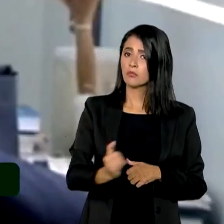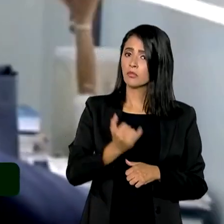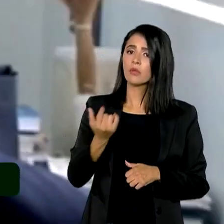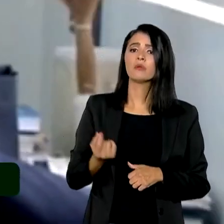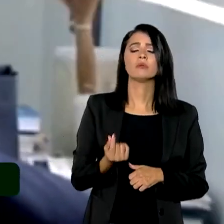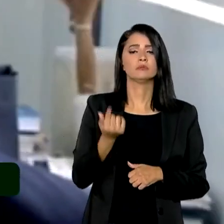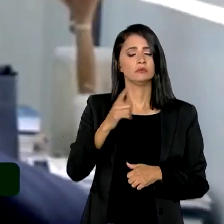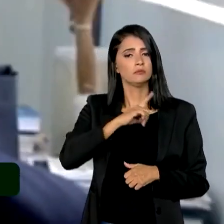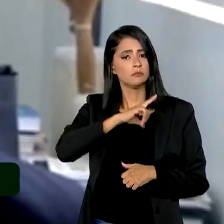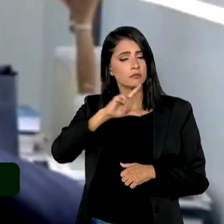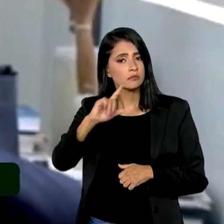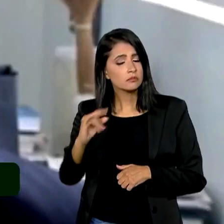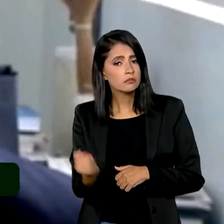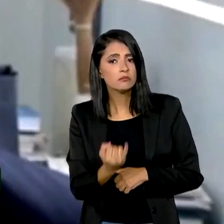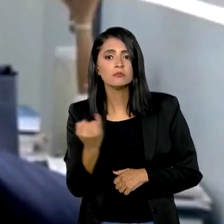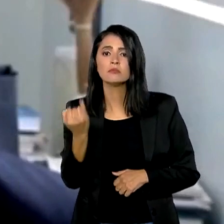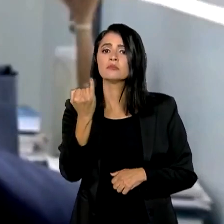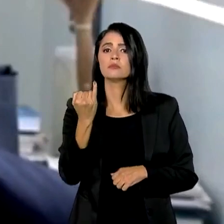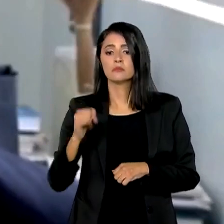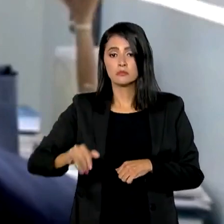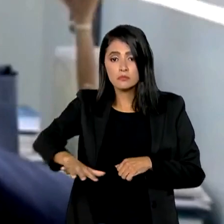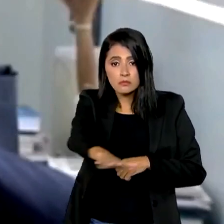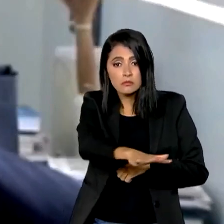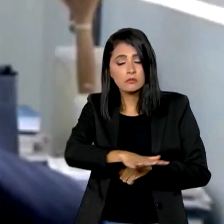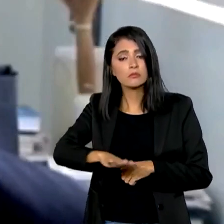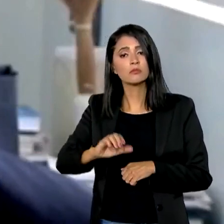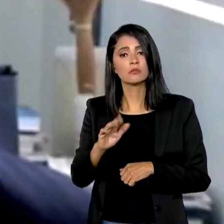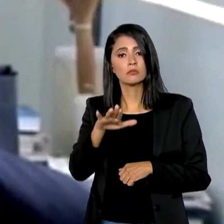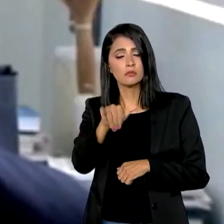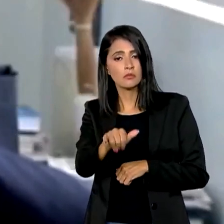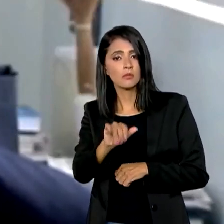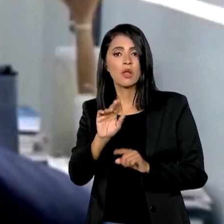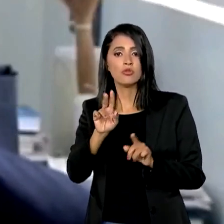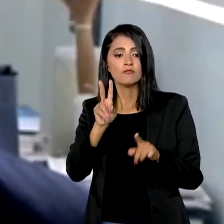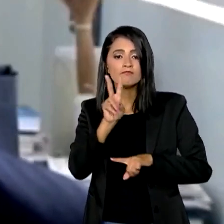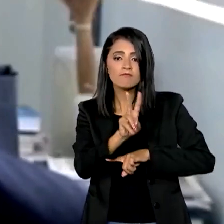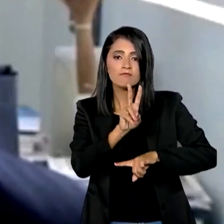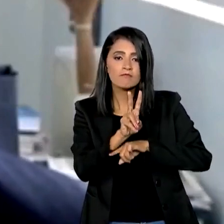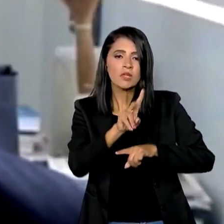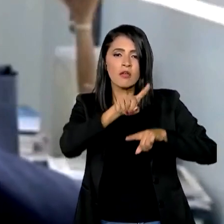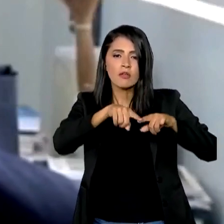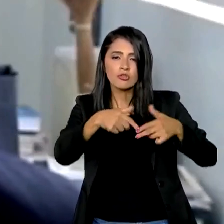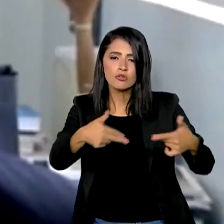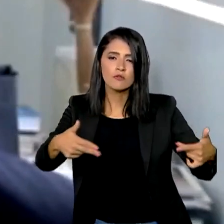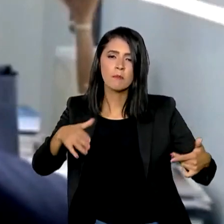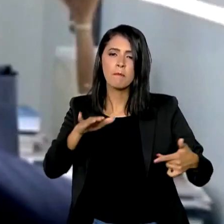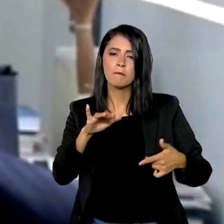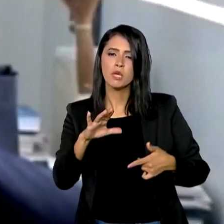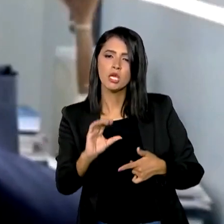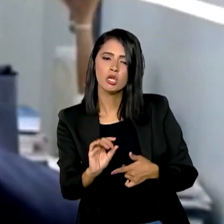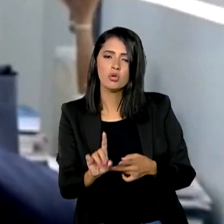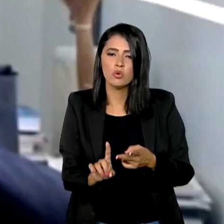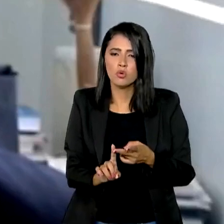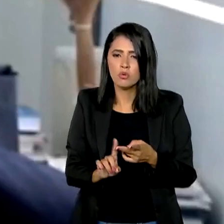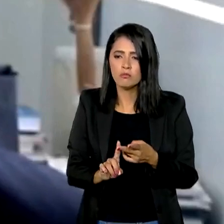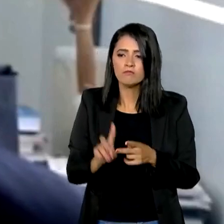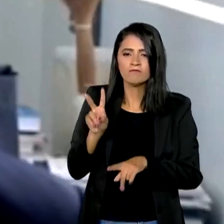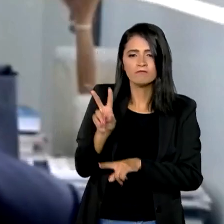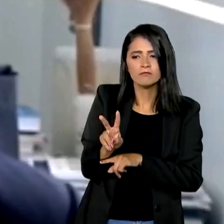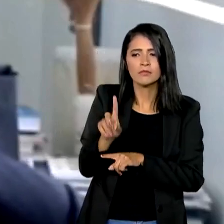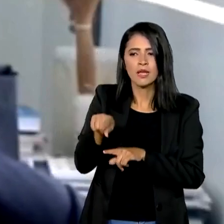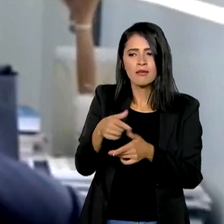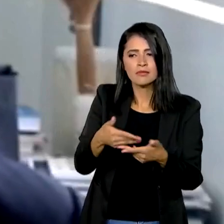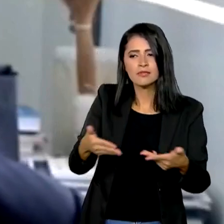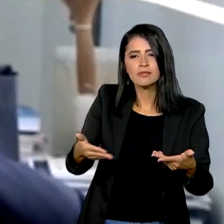econômica, há uma importância ambiental, né, em termos de preservação da biodiversidade e preservação dos